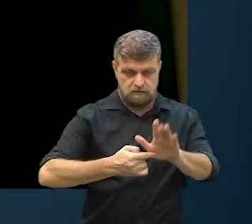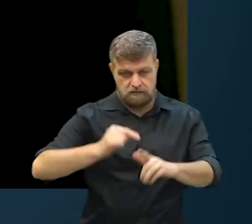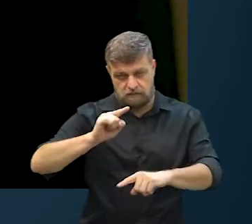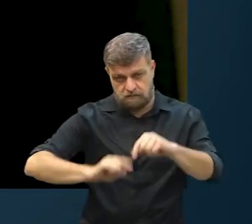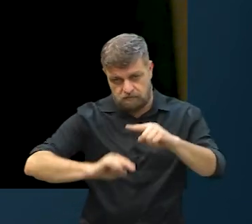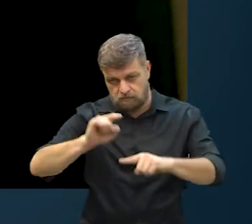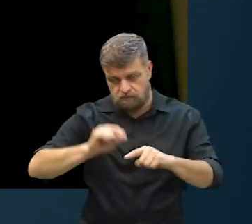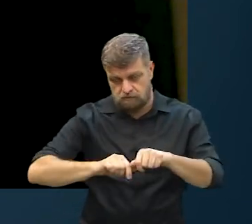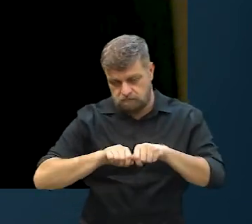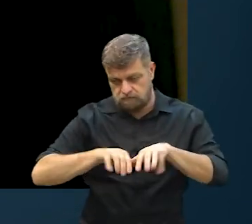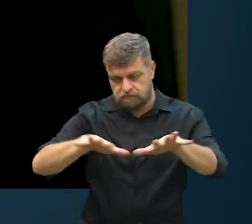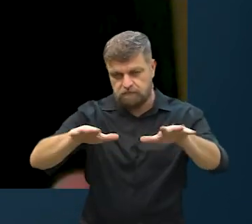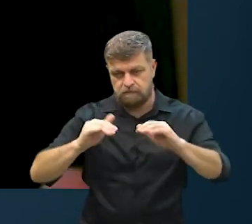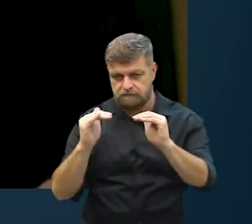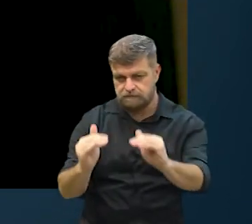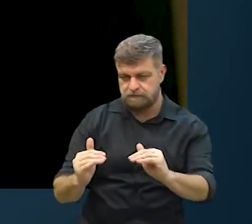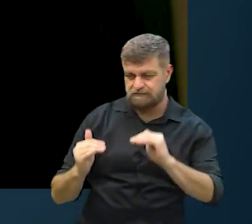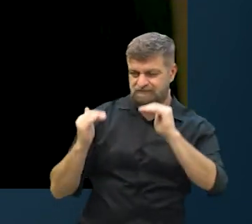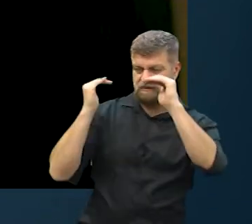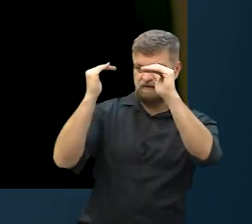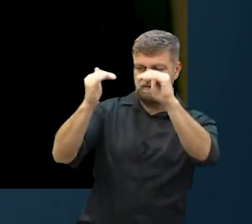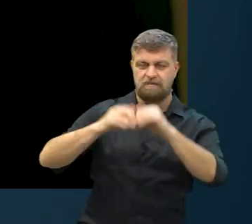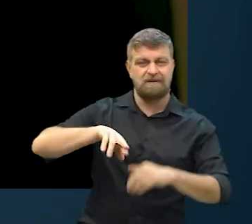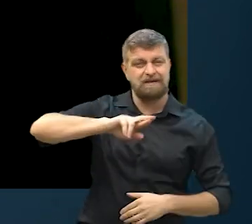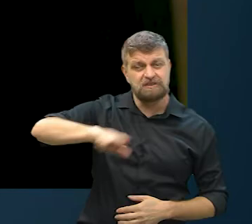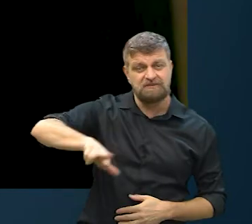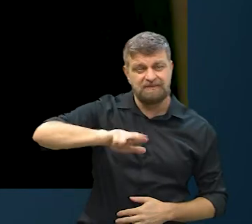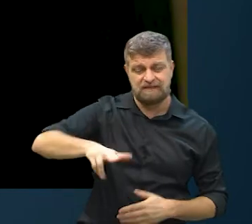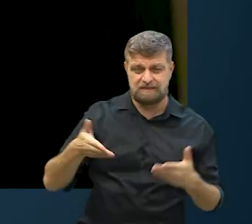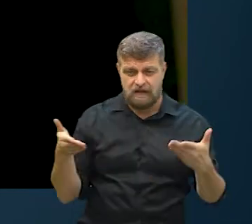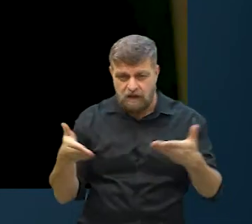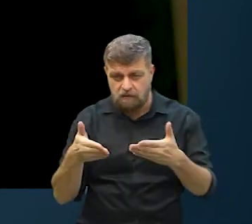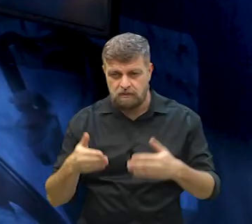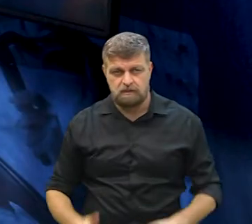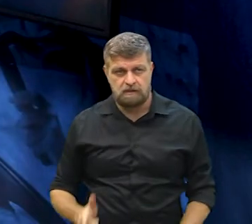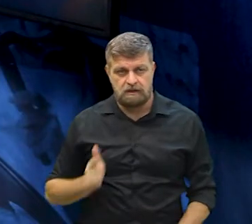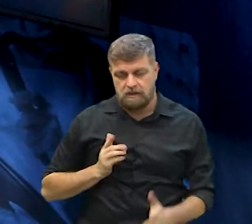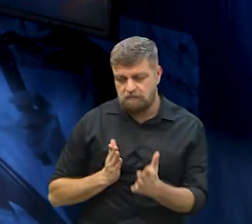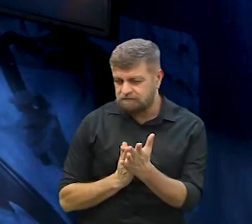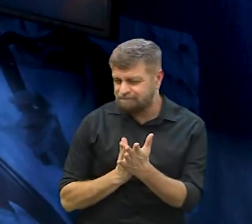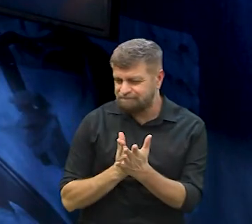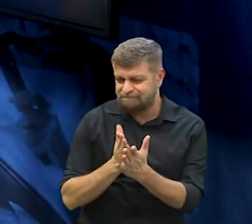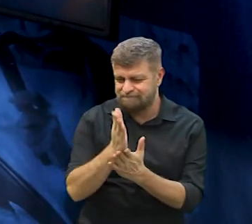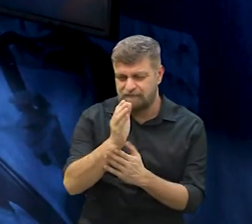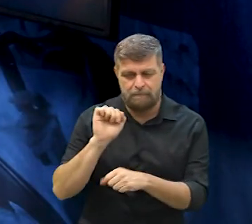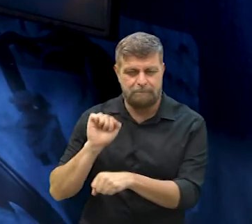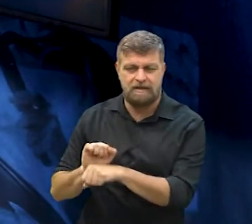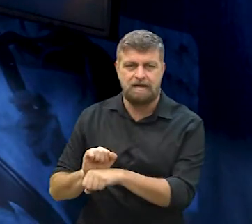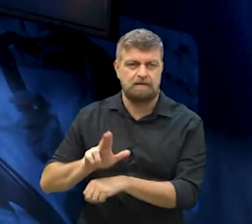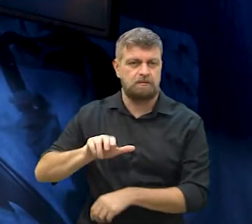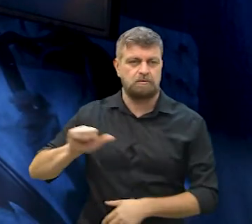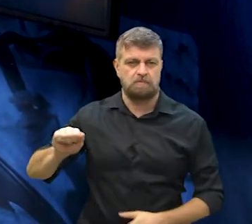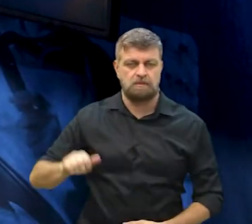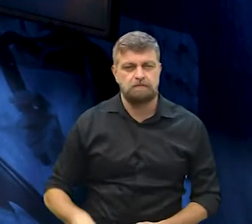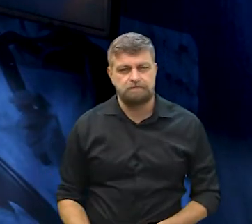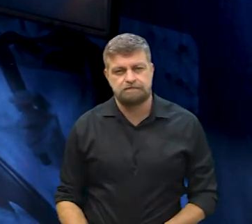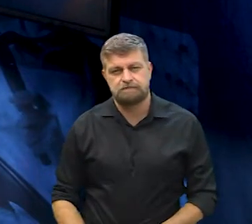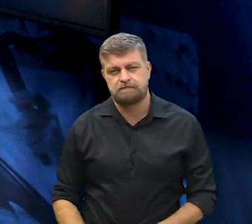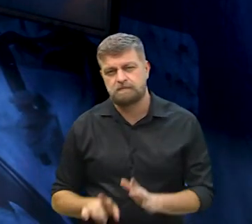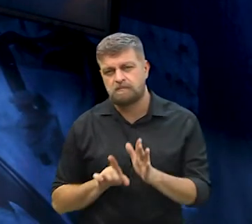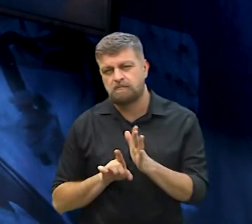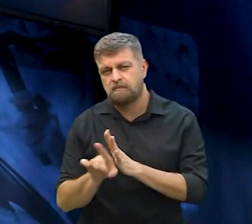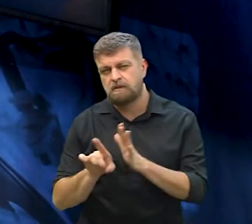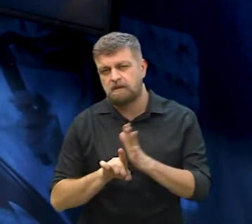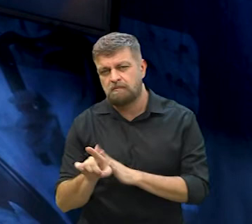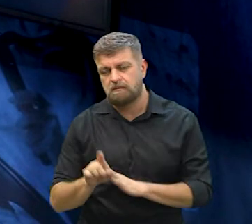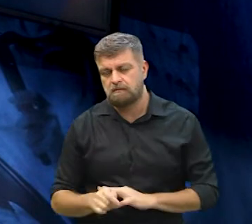o nosso produto para um patamar totalmente diferenciado agora. E é uma jornada, né, Mirna? A gente nunca para.